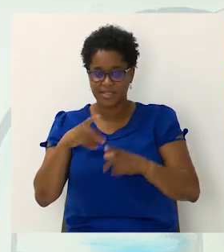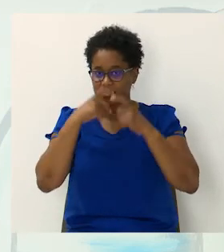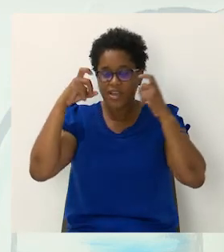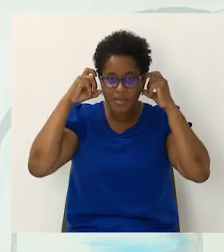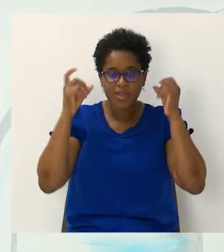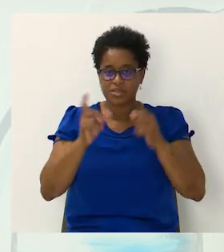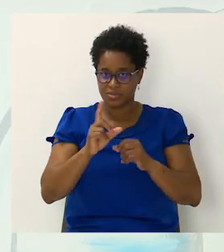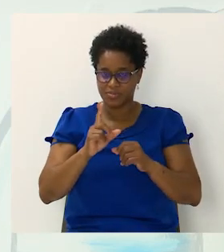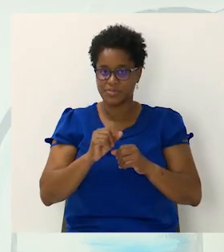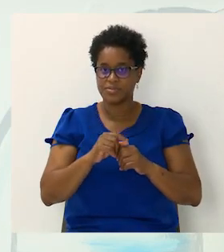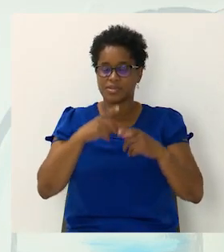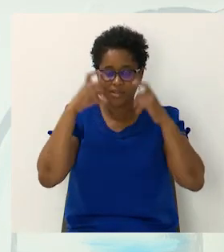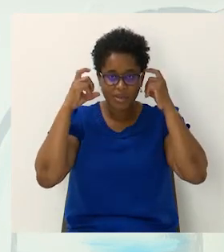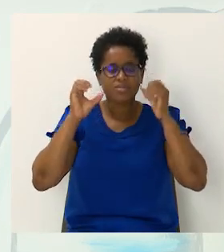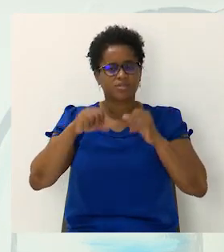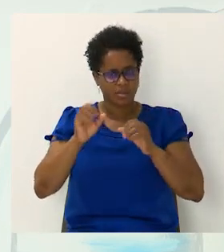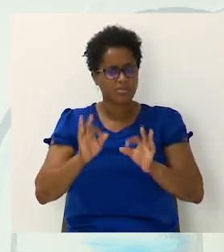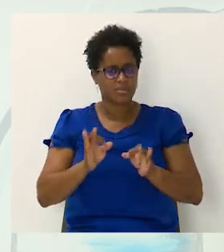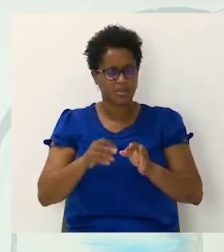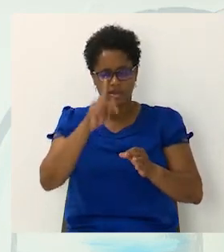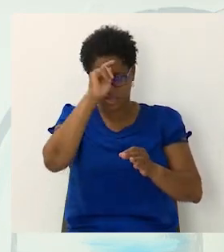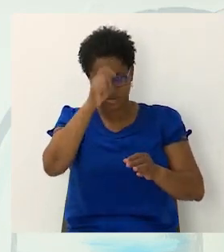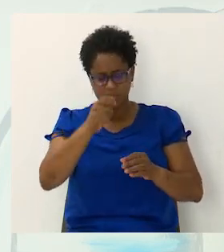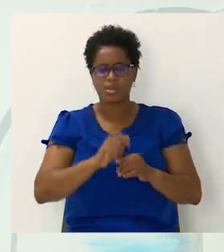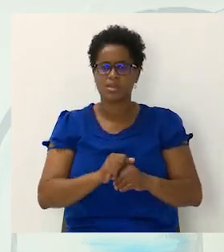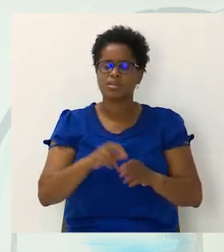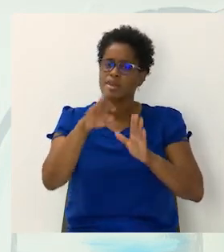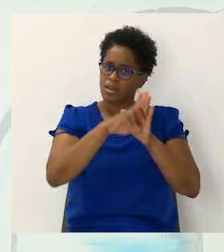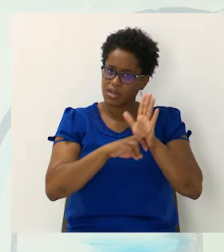máscaras, ok? Respeitem as regras de